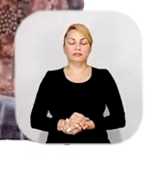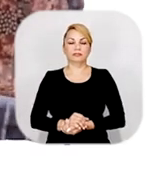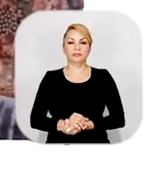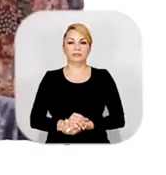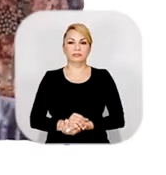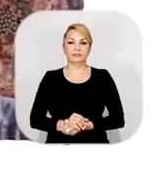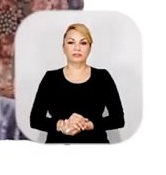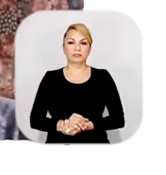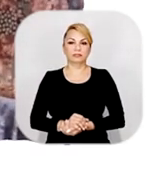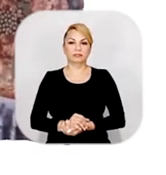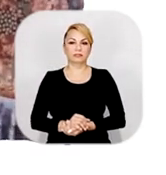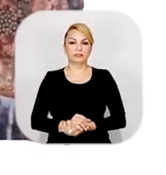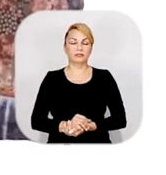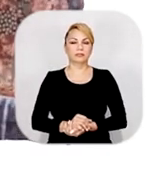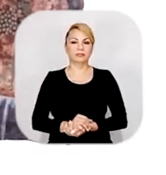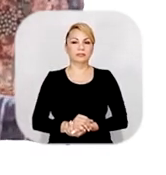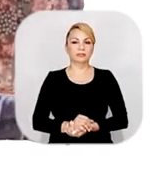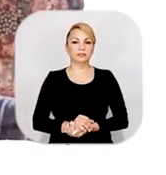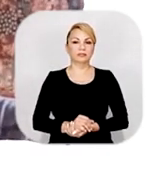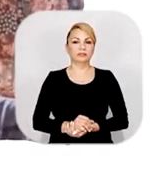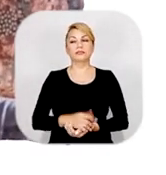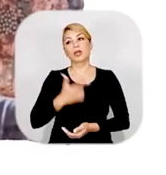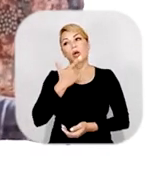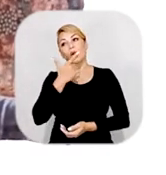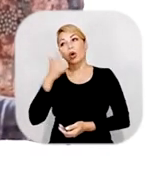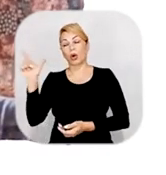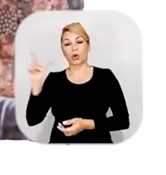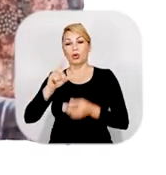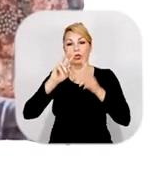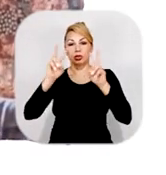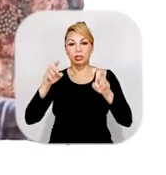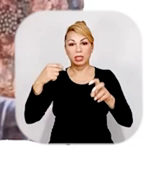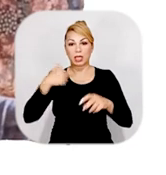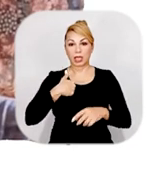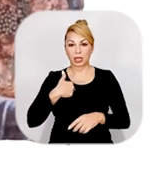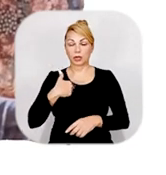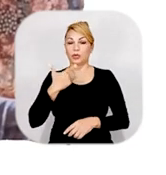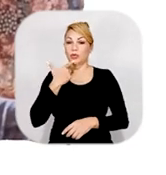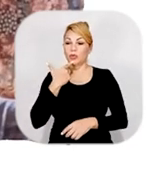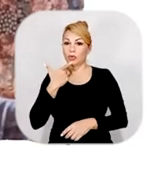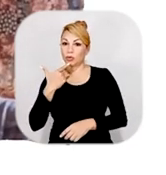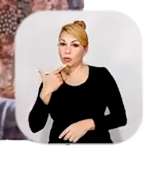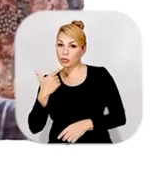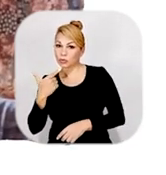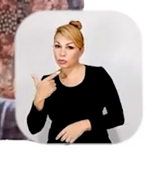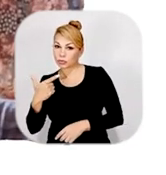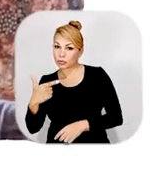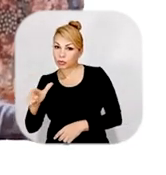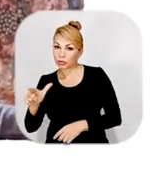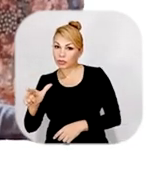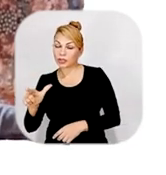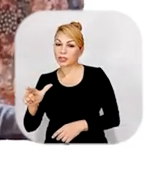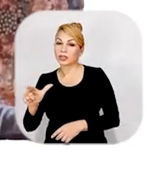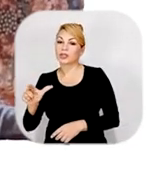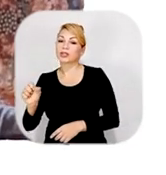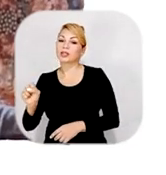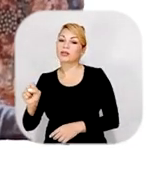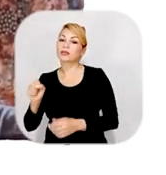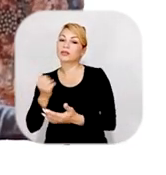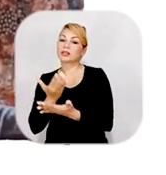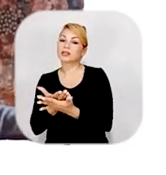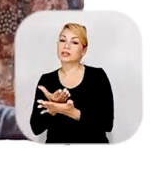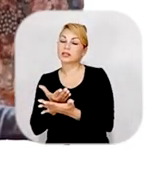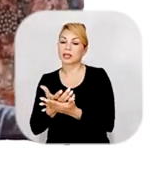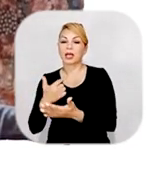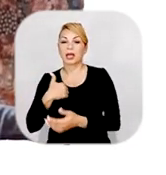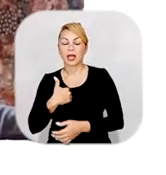Tomando um pouco outra vereda, eu sou linguista, né? E eu me preocupo com